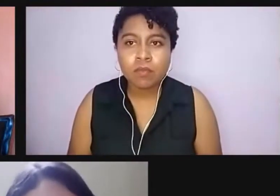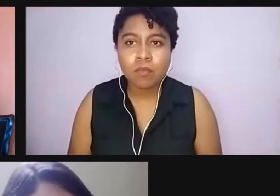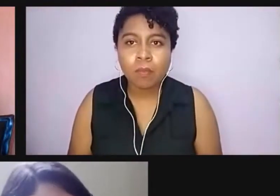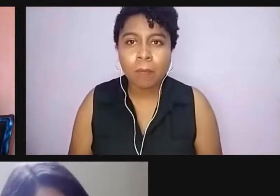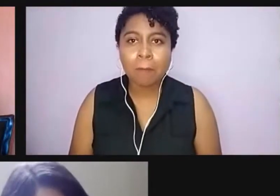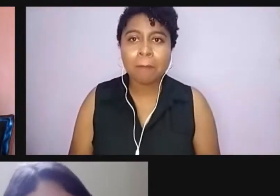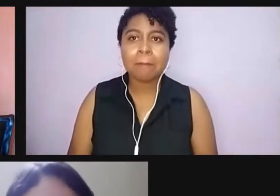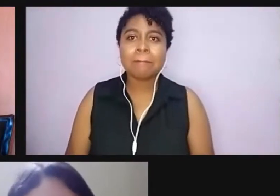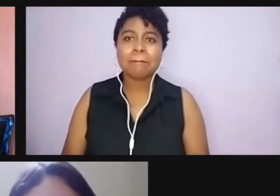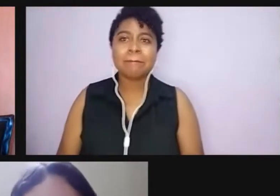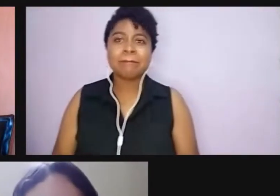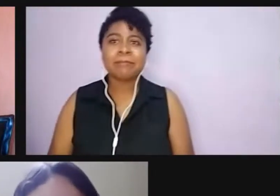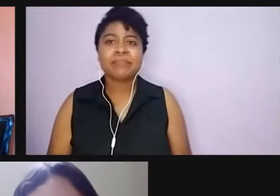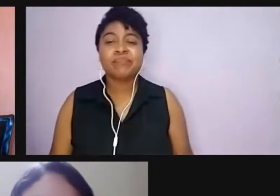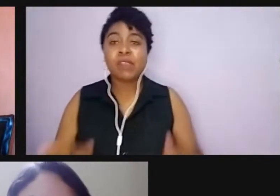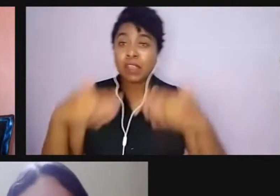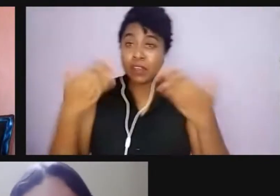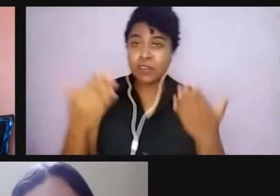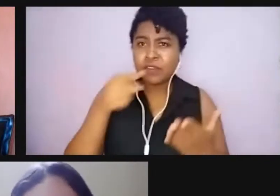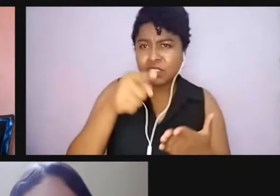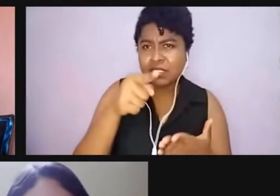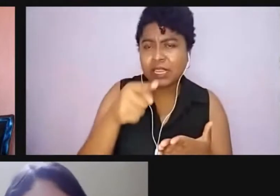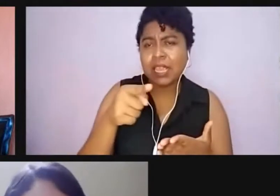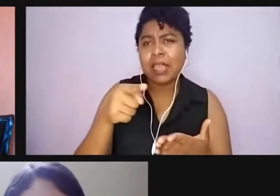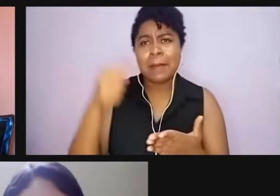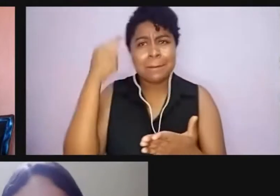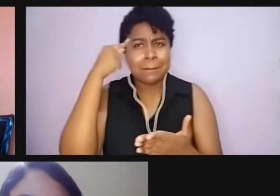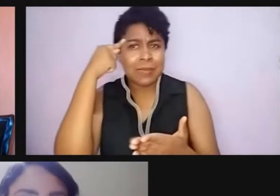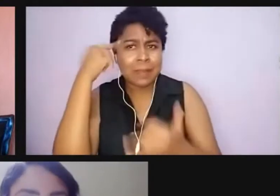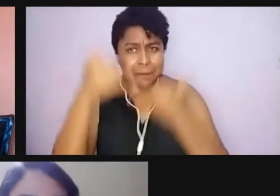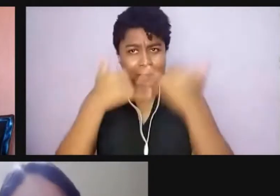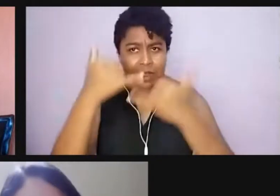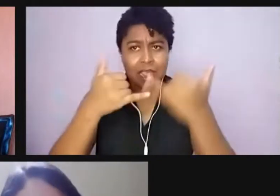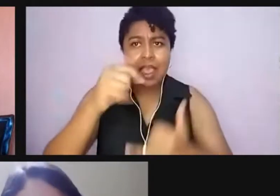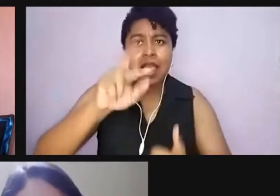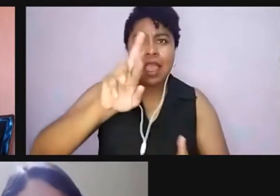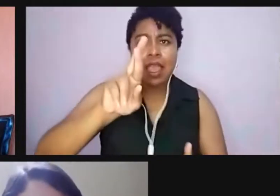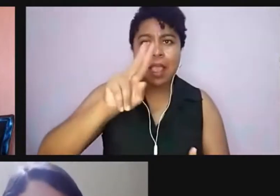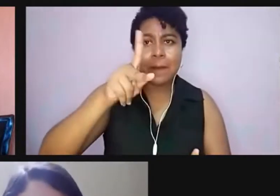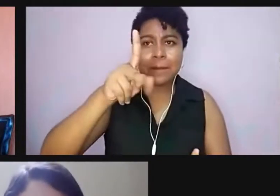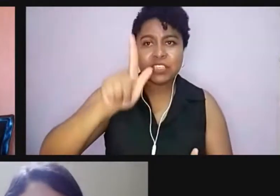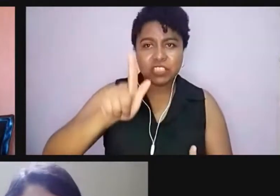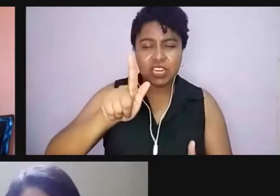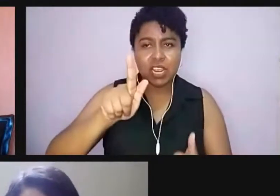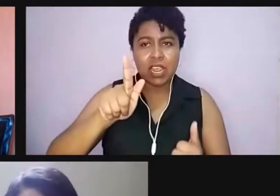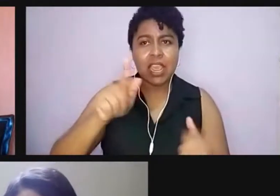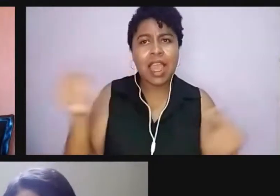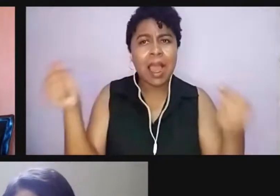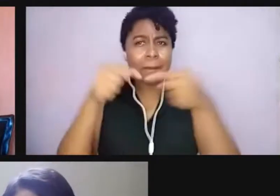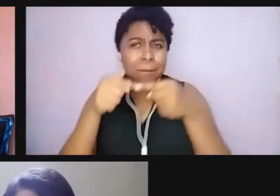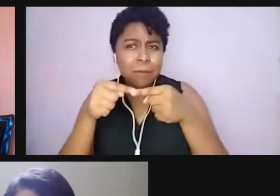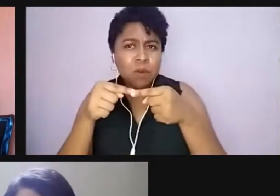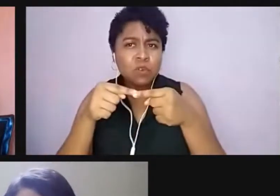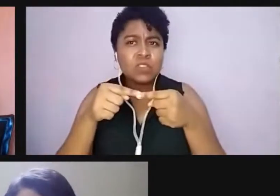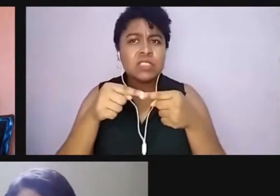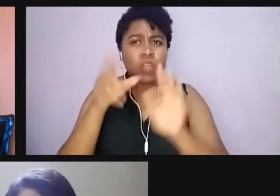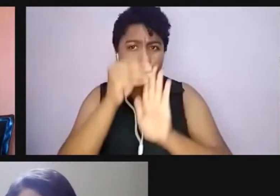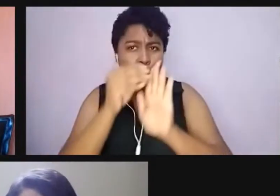usado em biologia e outras disciplinas relacionadas à ciência? Nossa, com certeza, inclusive, porque